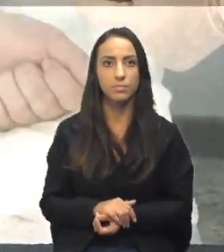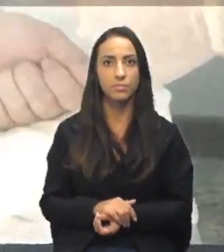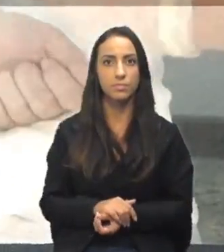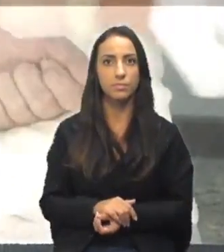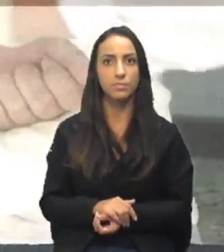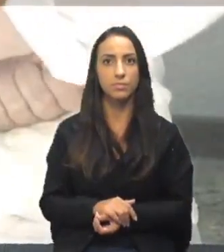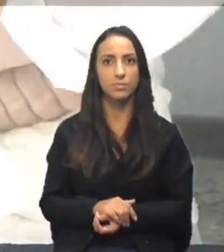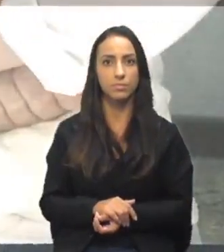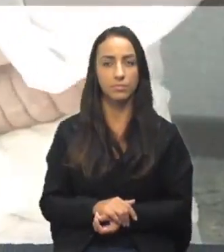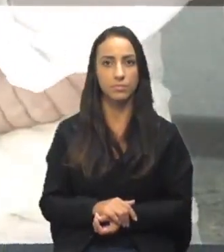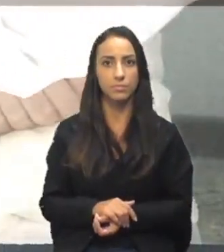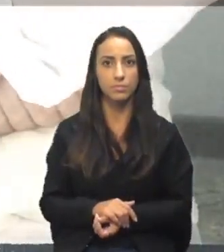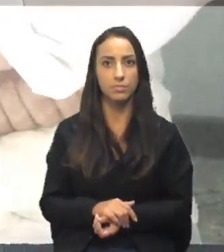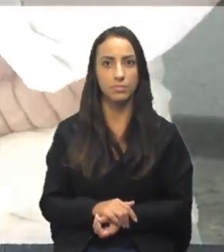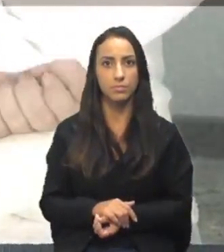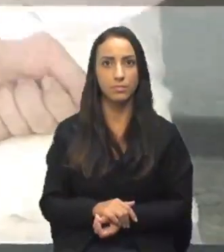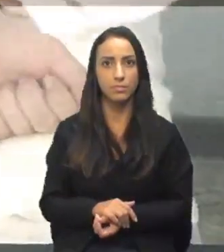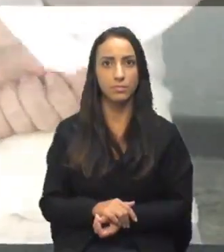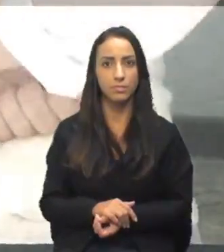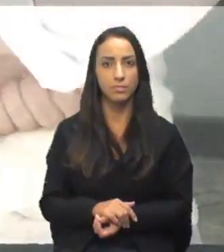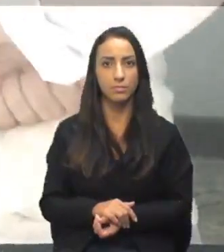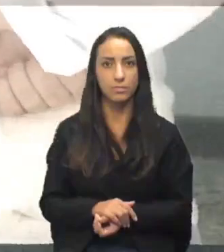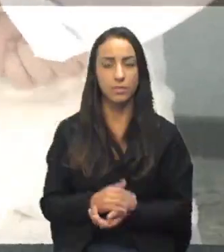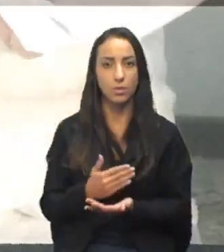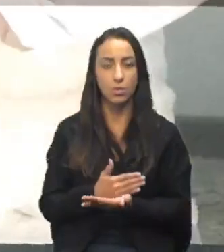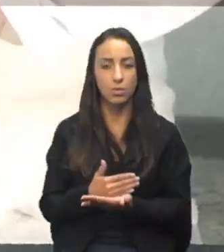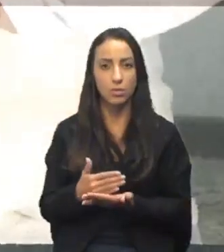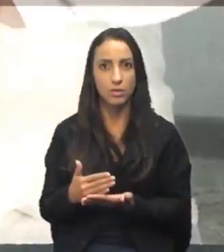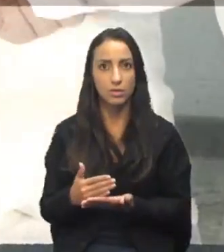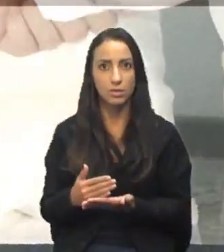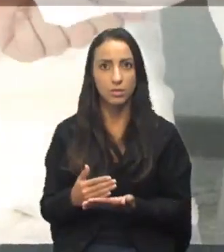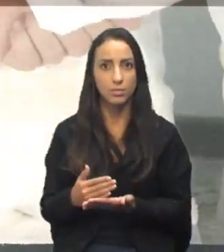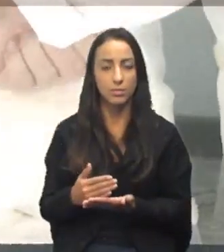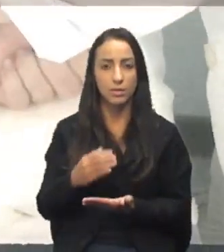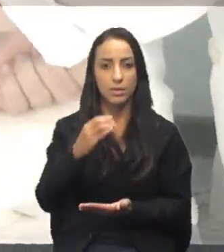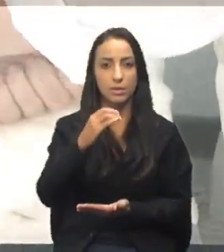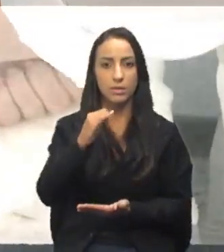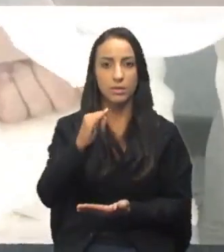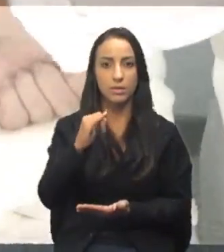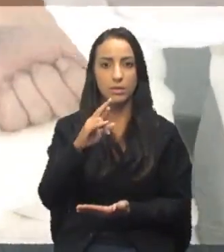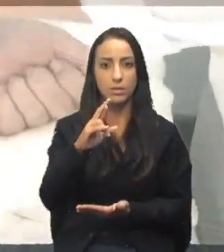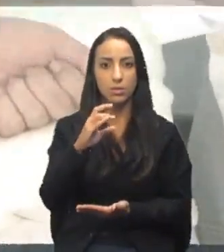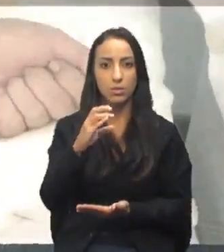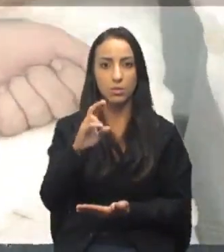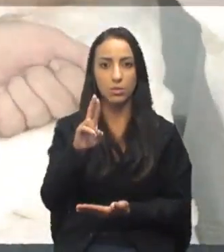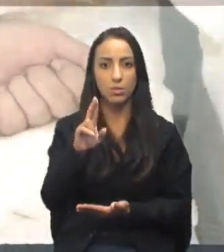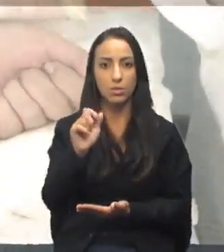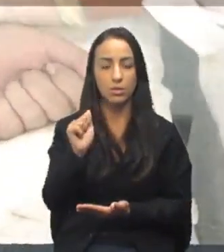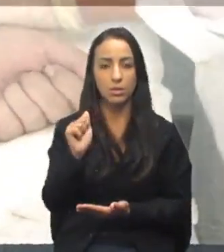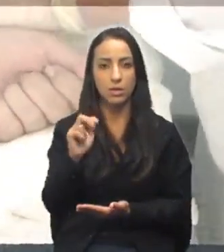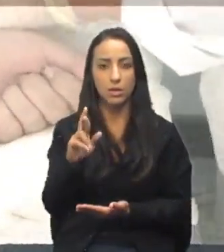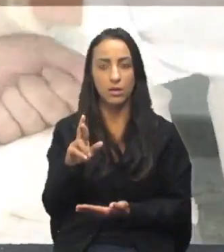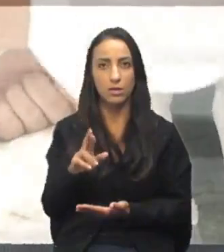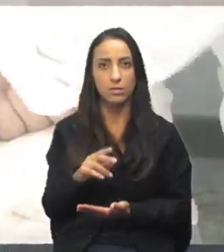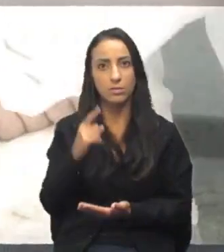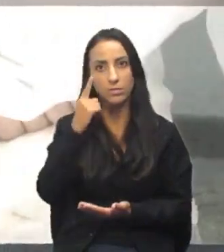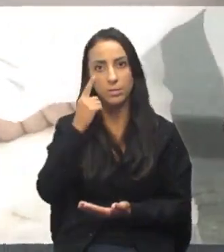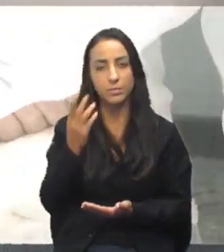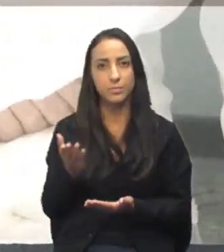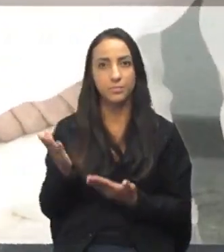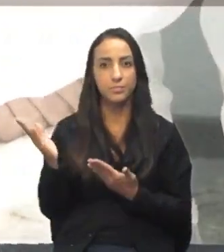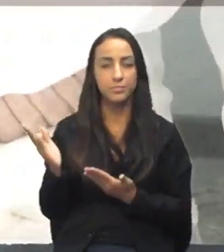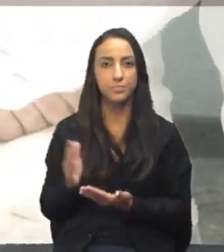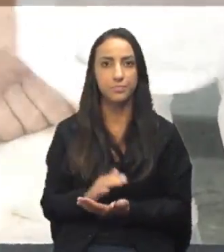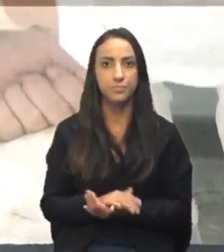Aqui nós temos a em espiral, mas vamos iniciar então com a circular. Tá? Veja